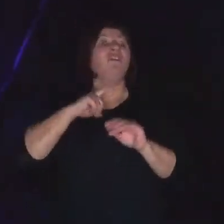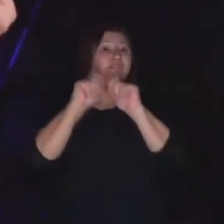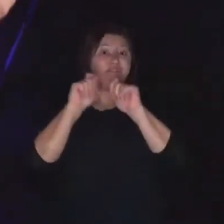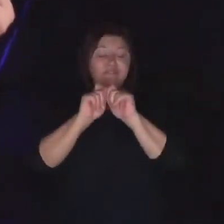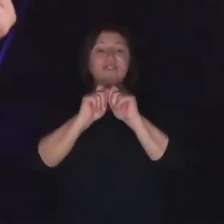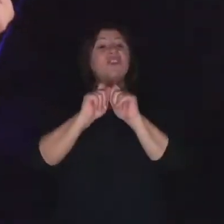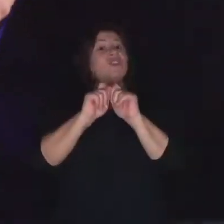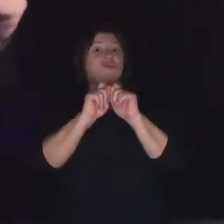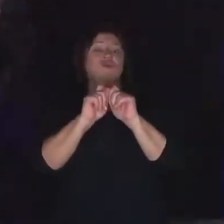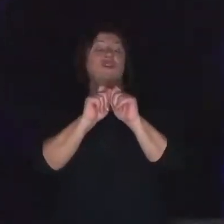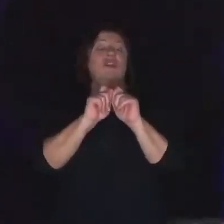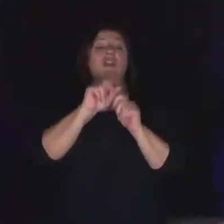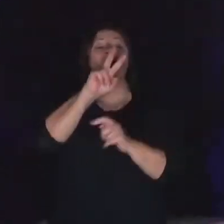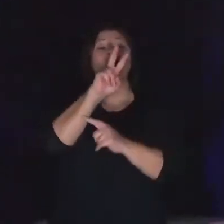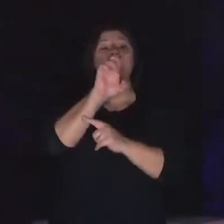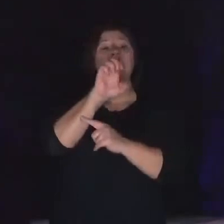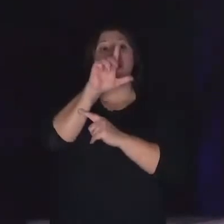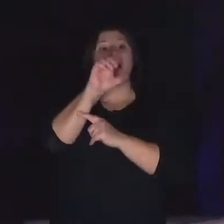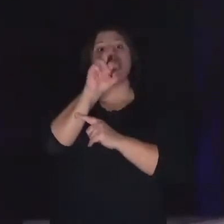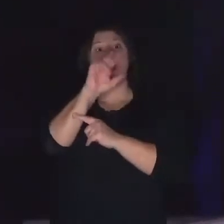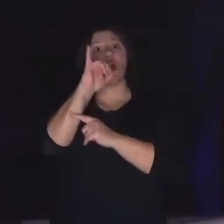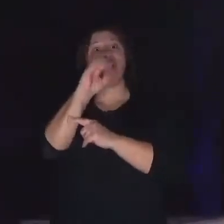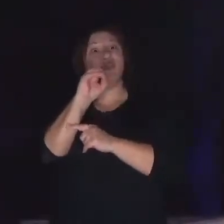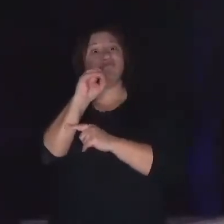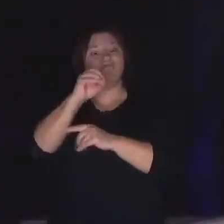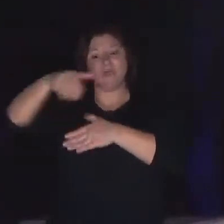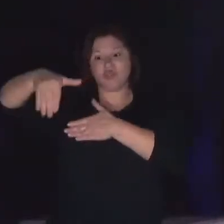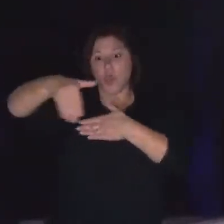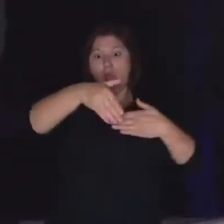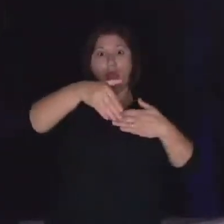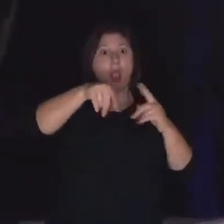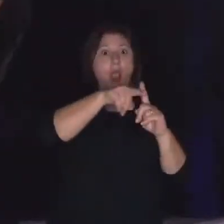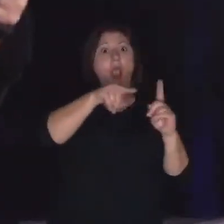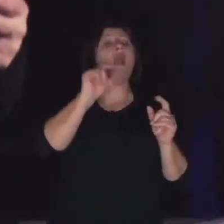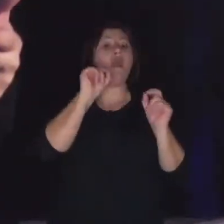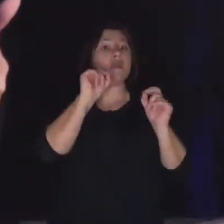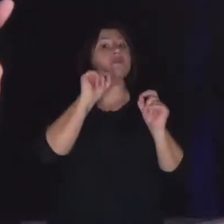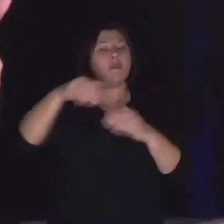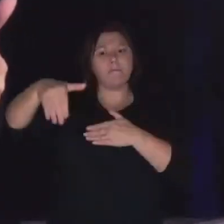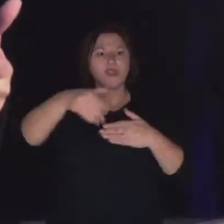é difícil fazer velório. Já é difícil fazer velório de uma pessoa assassinada. Imagine velório de uma pessoa assassinada online.